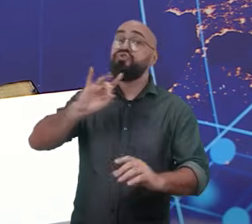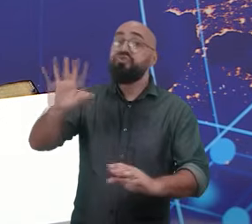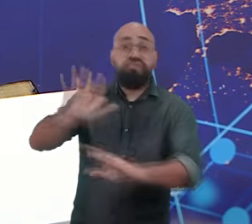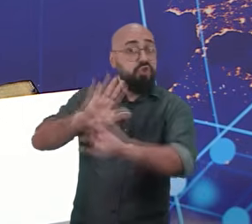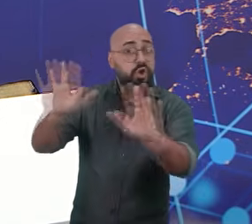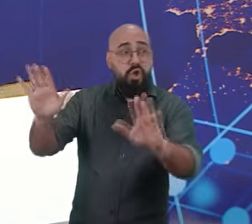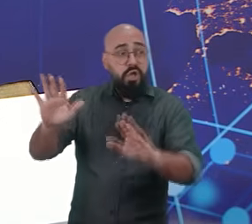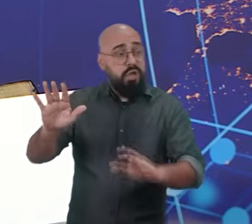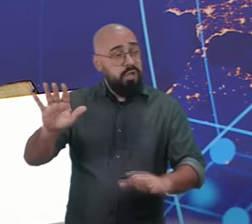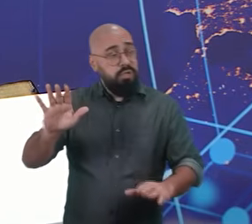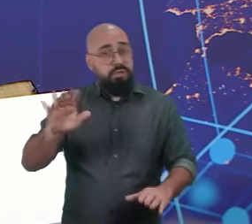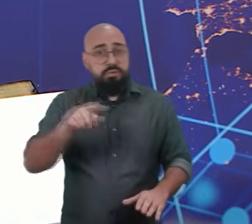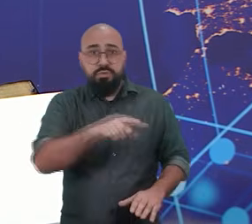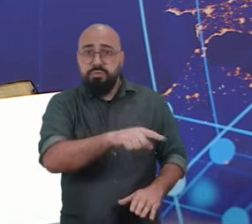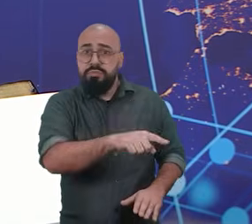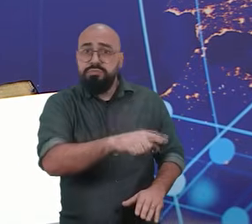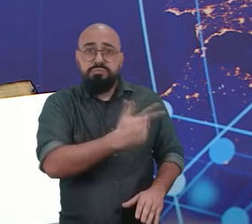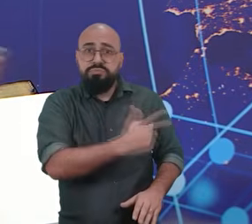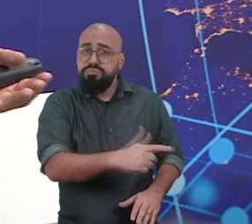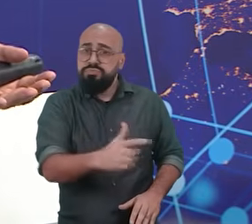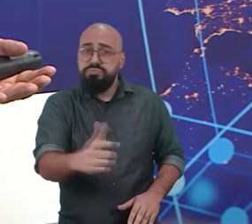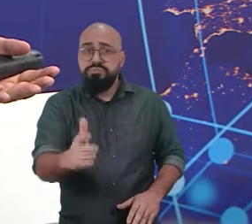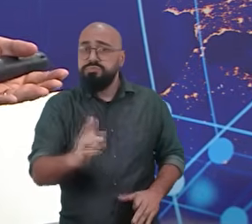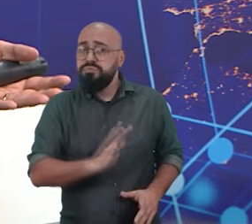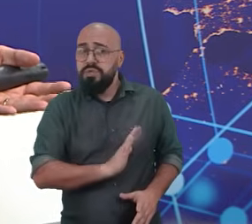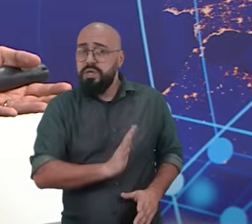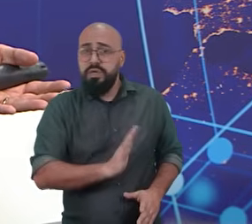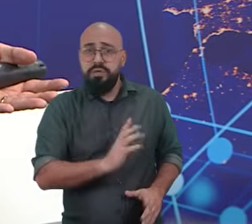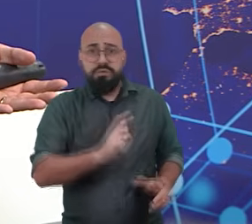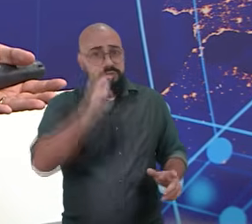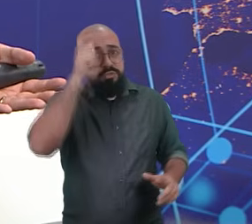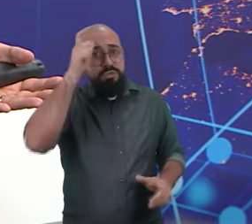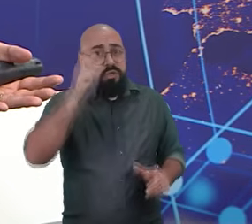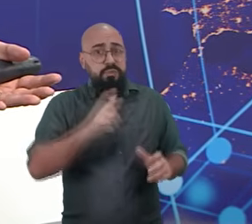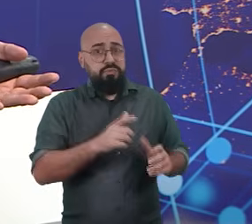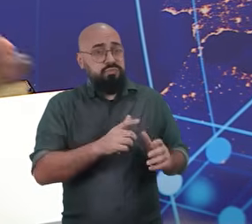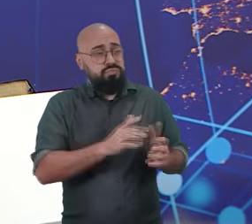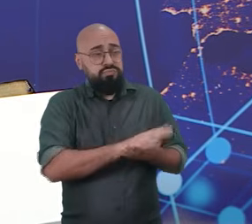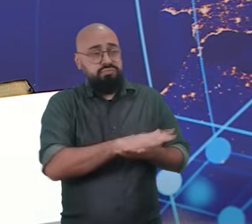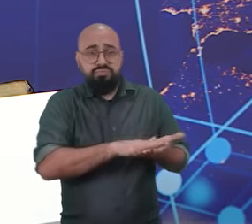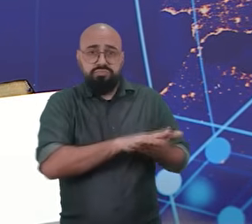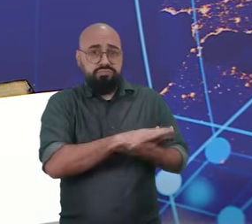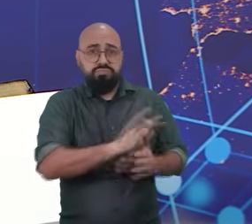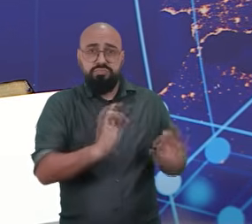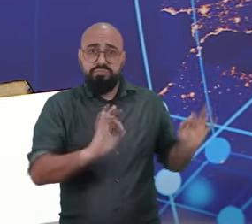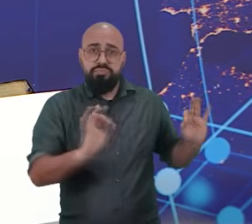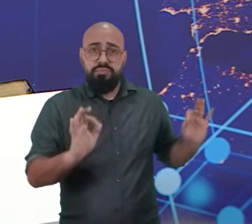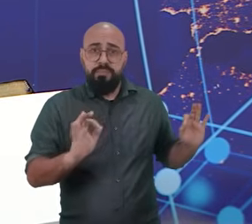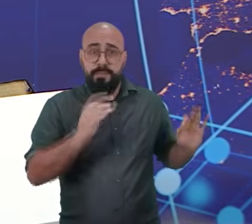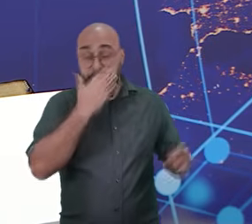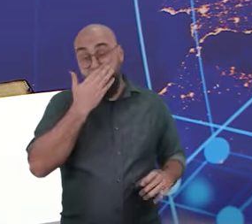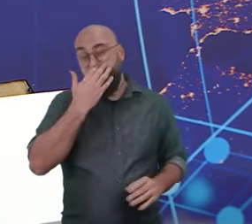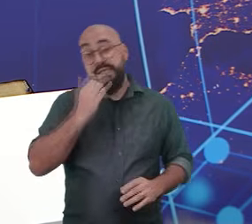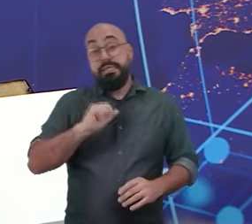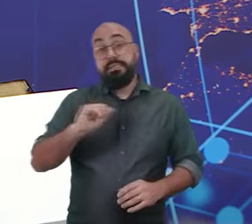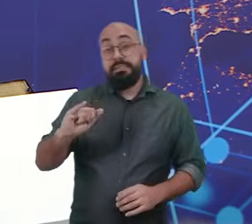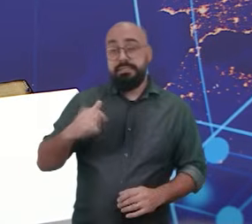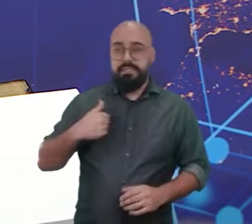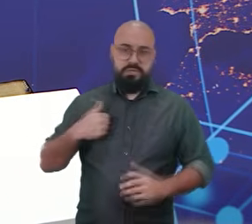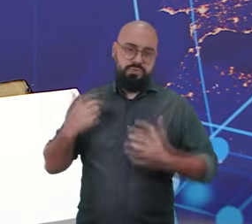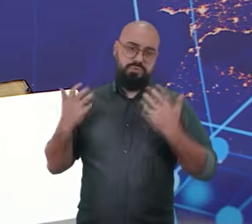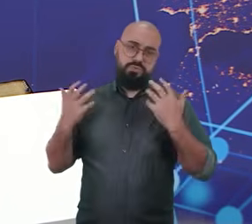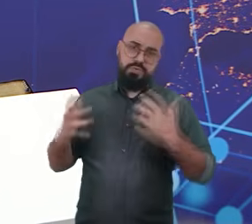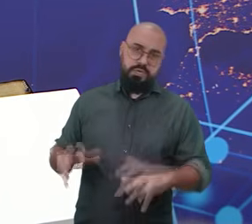hoje recebem a graça do Senhor e vivem uma vida ao lado de Cristo. Agora, se eu não aceito, se eu não